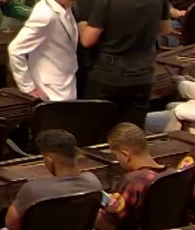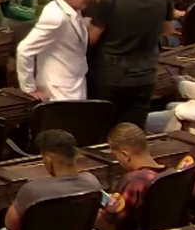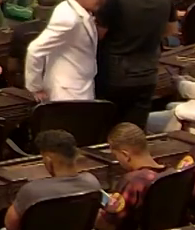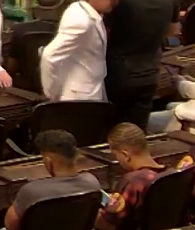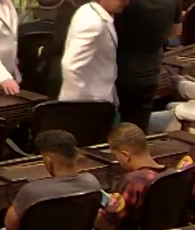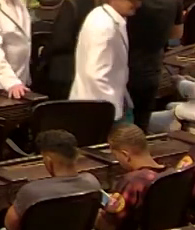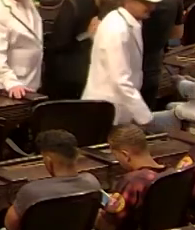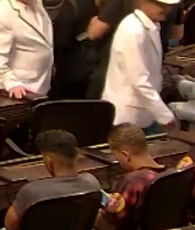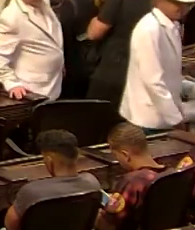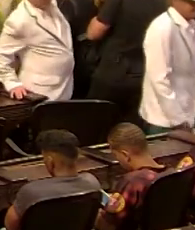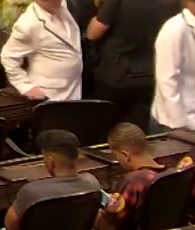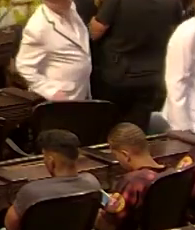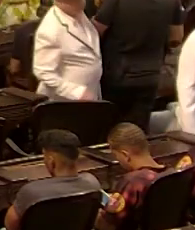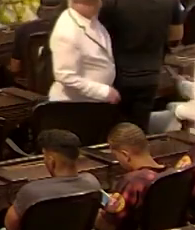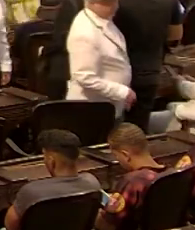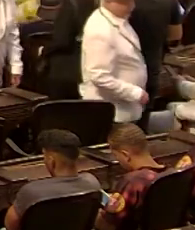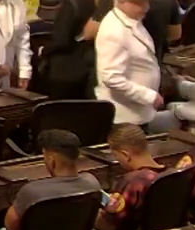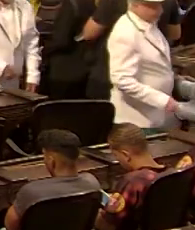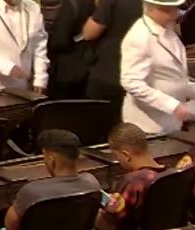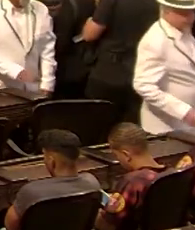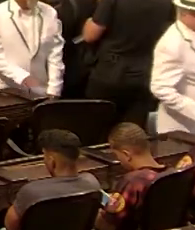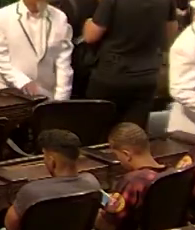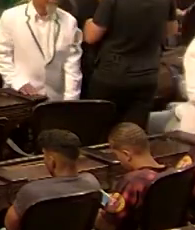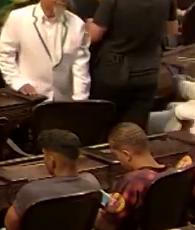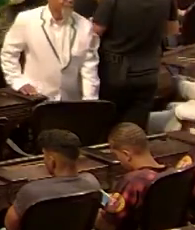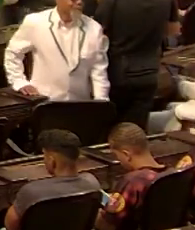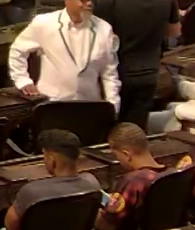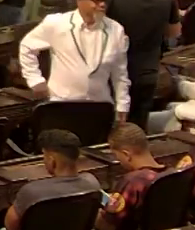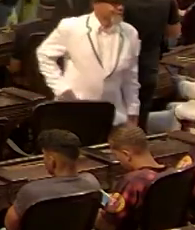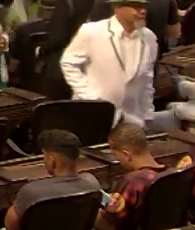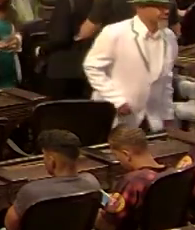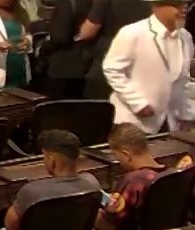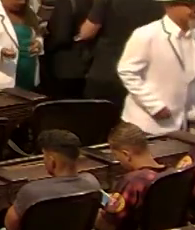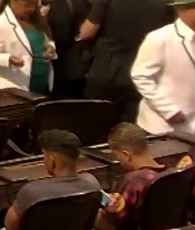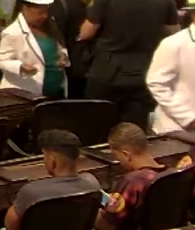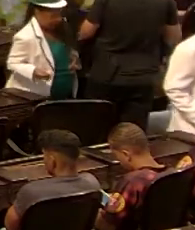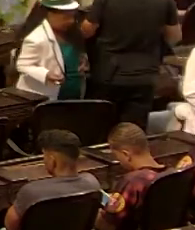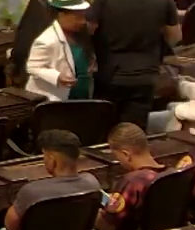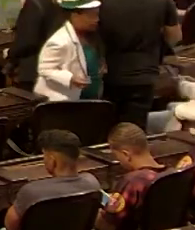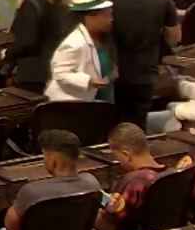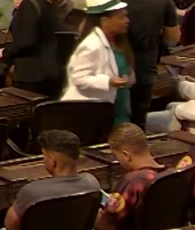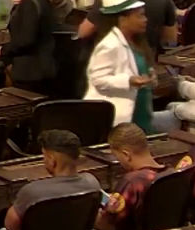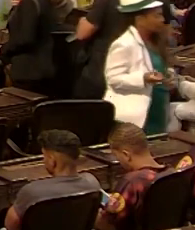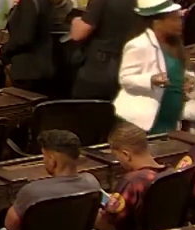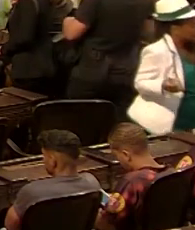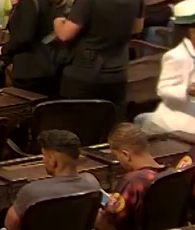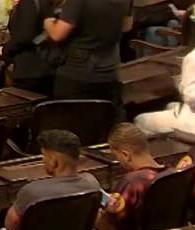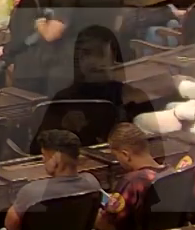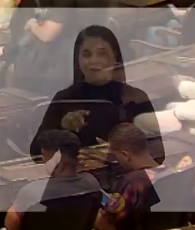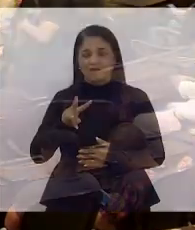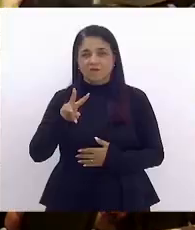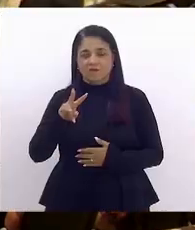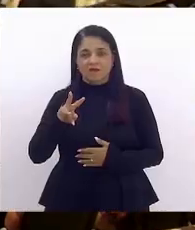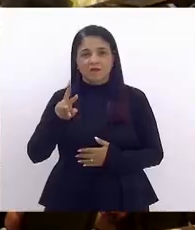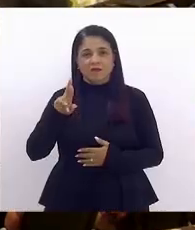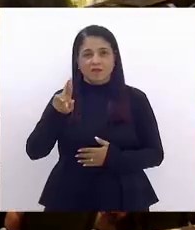Existo e agradeço a presença do presidente da Banguei, Renato